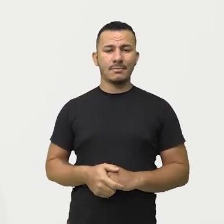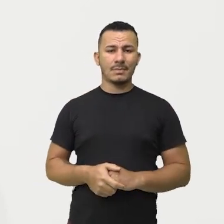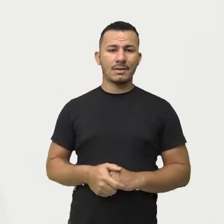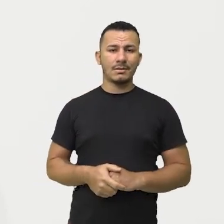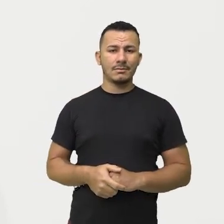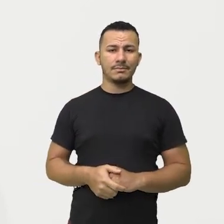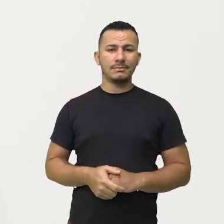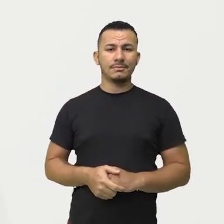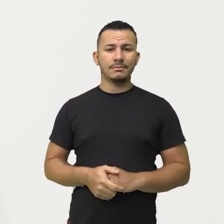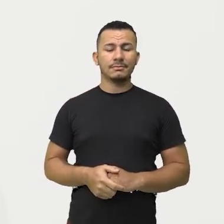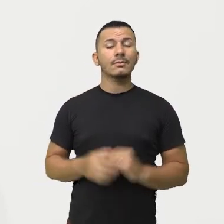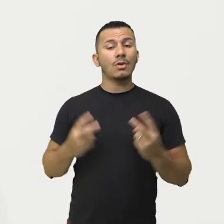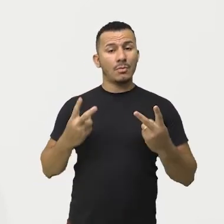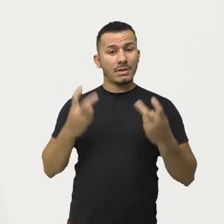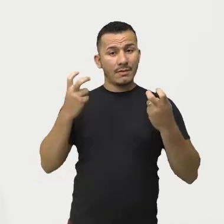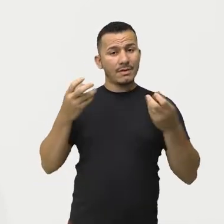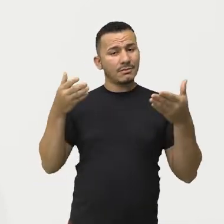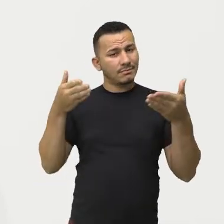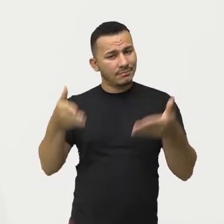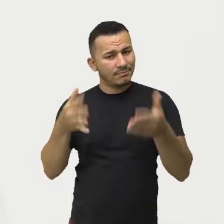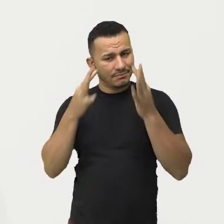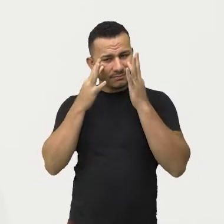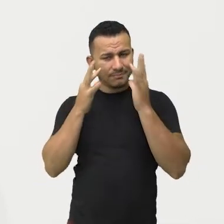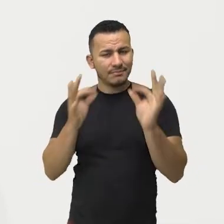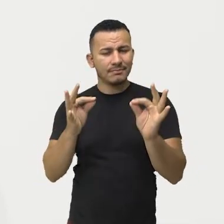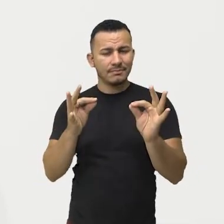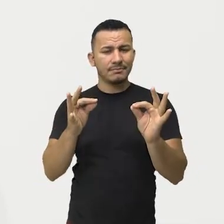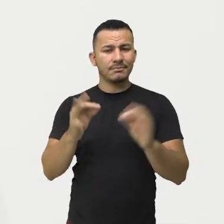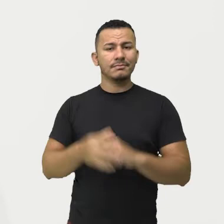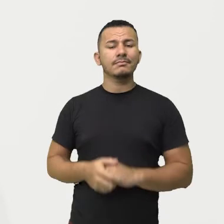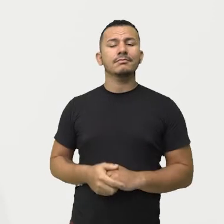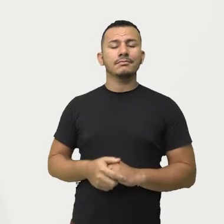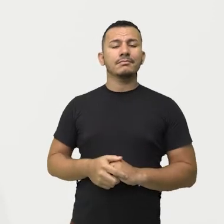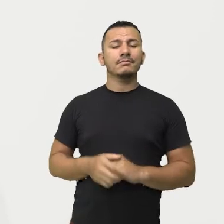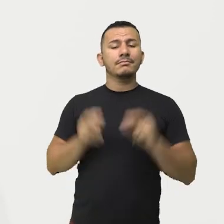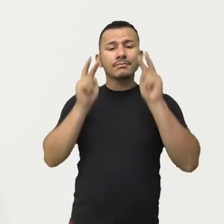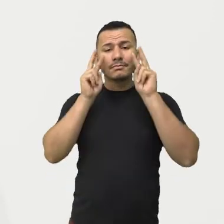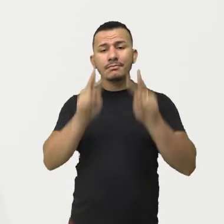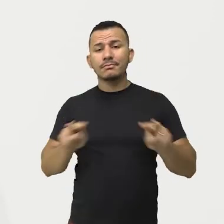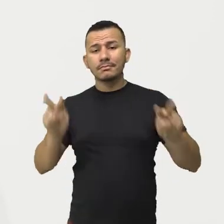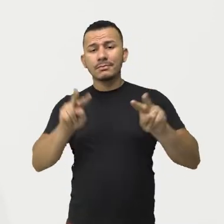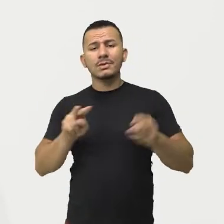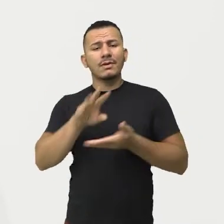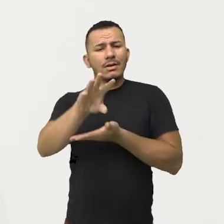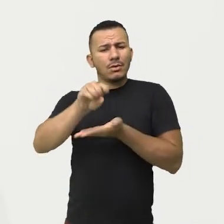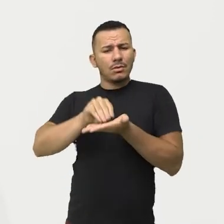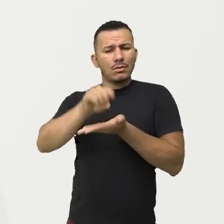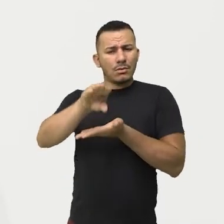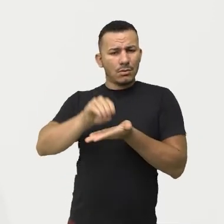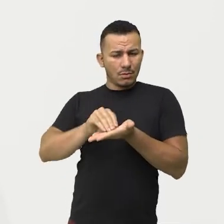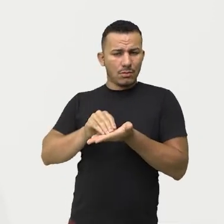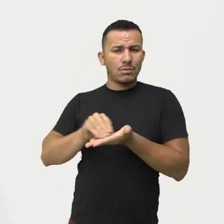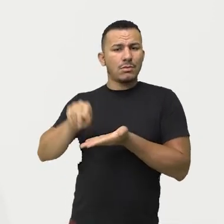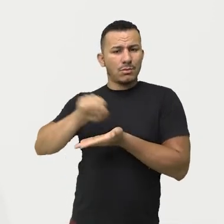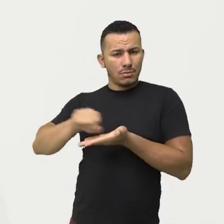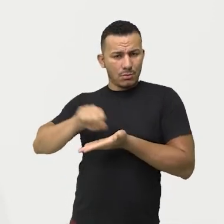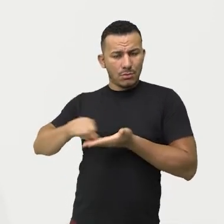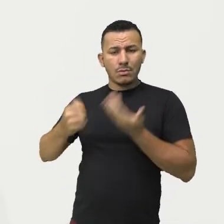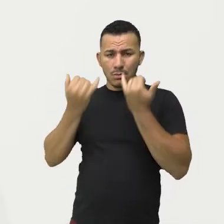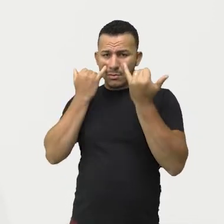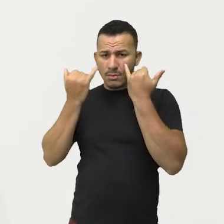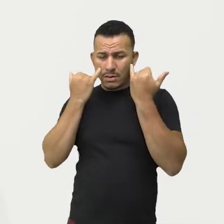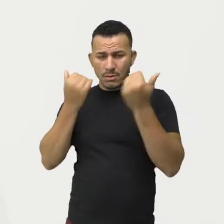o olhão porque eu tenho que ficar com os olhos abertos, que através dos olhos eu vou guardando as informações. Então,